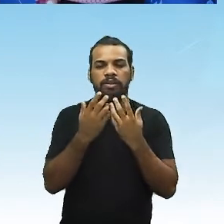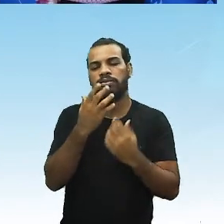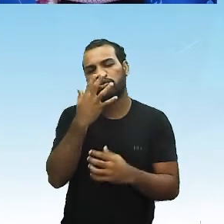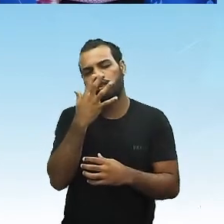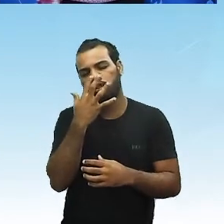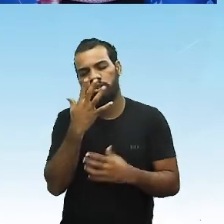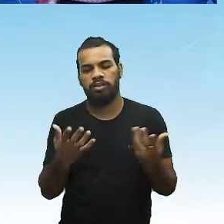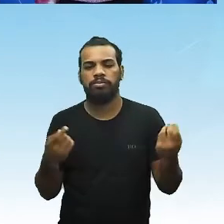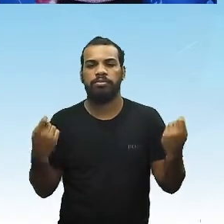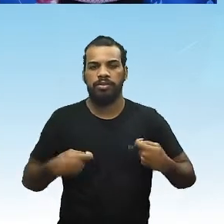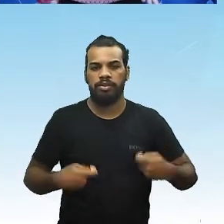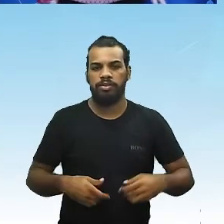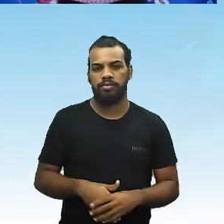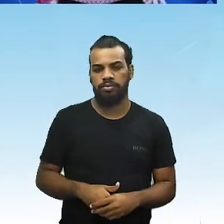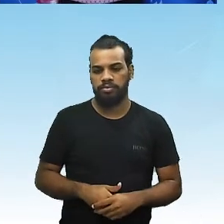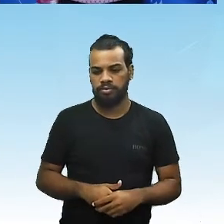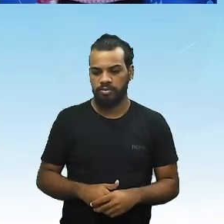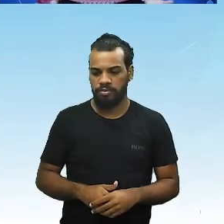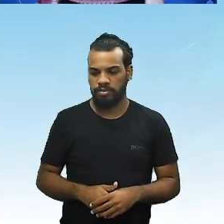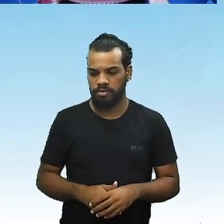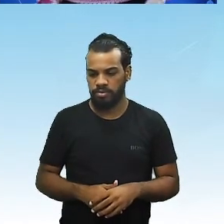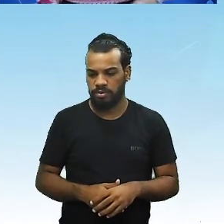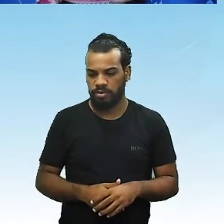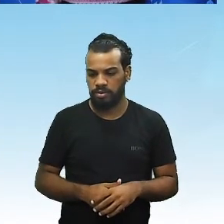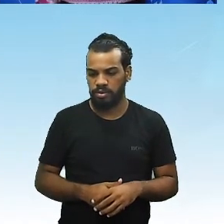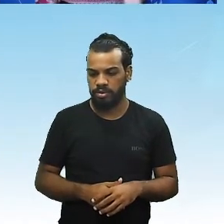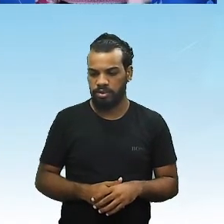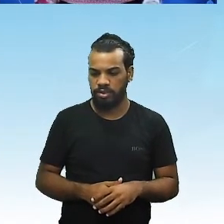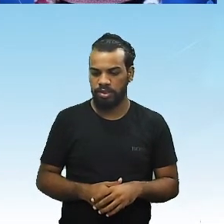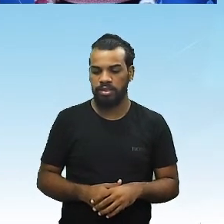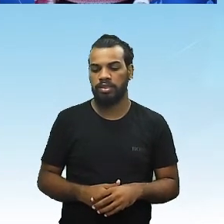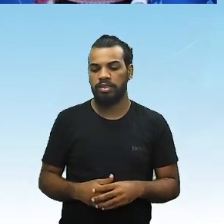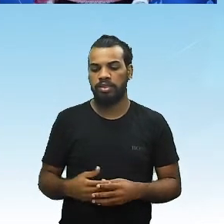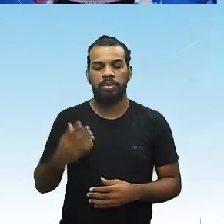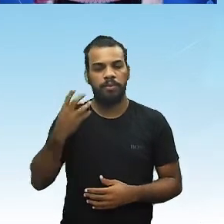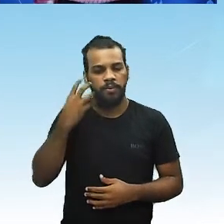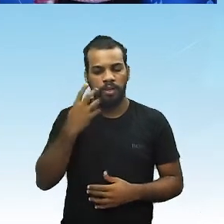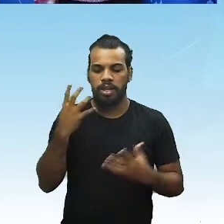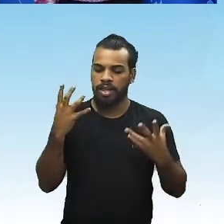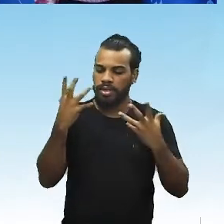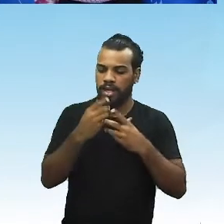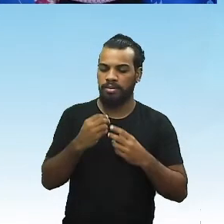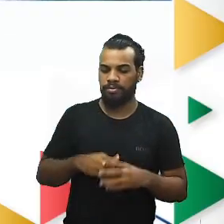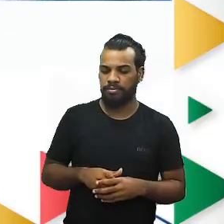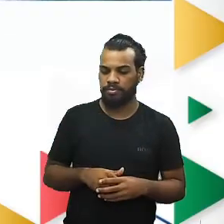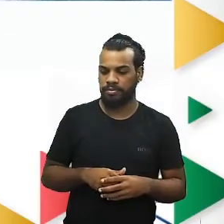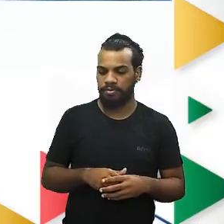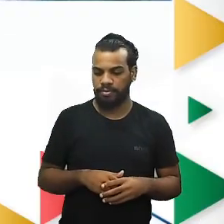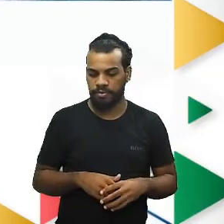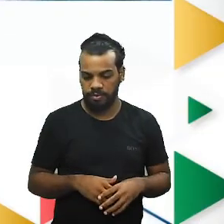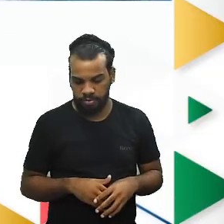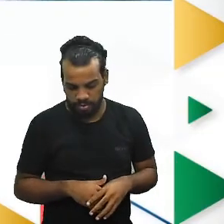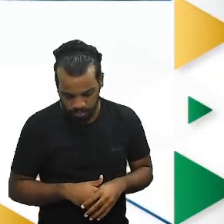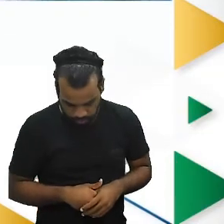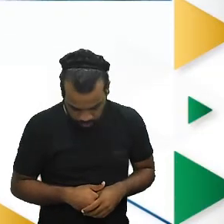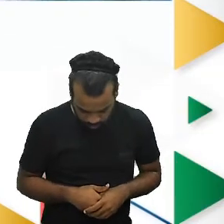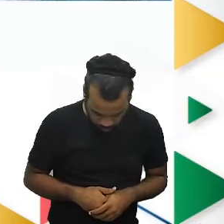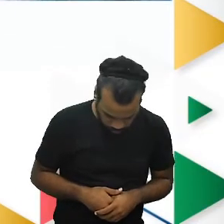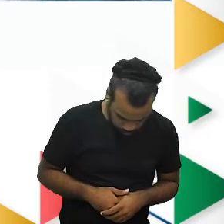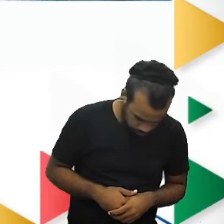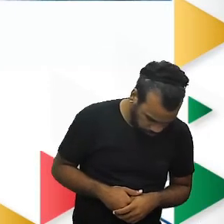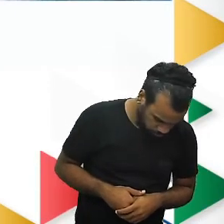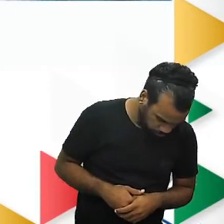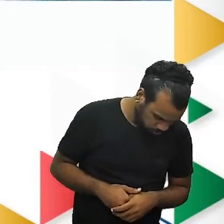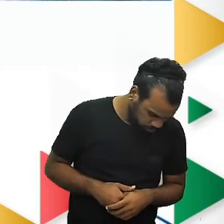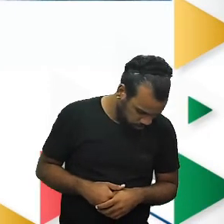né, que é considerado um dos melhores filmes ainda hoje. Então, um musical lindíssimo. Aí na Era de Ouro, né, na era do cinema,